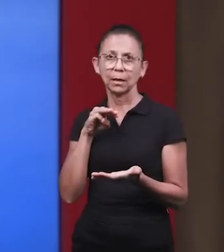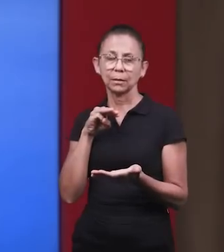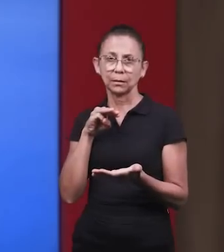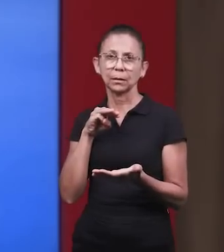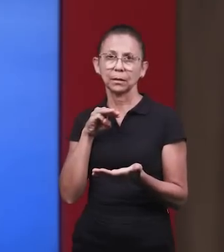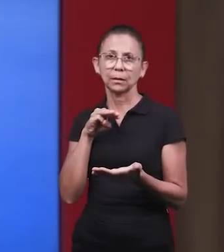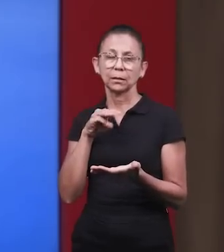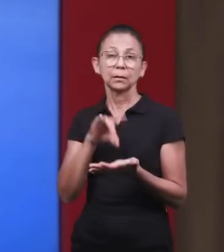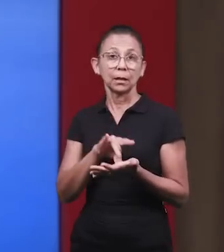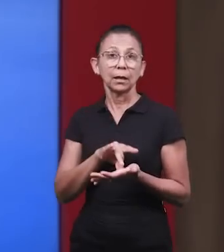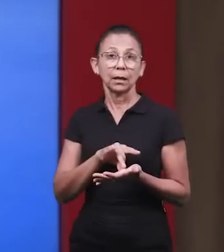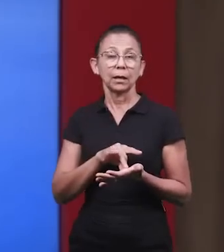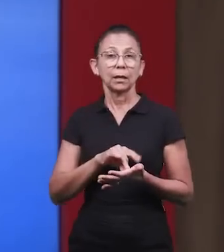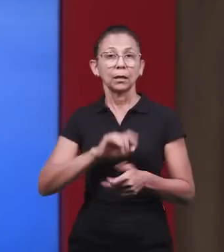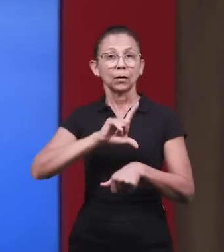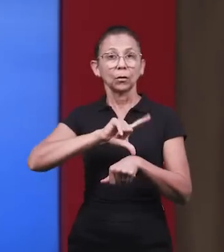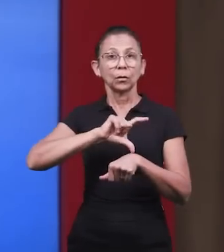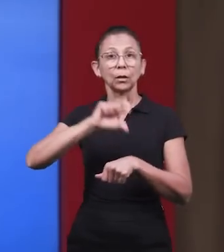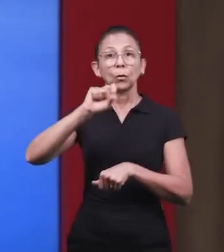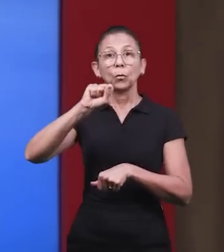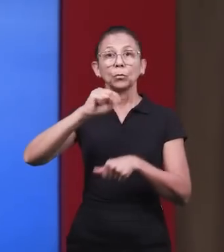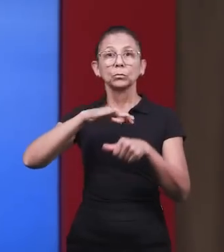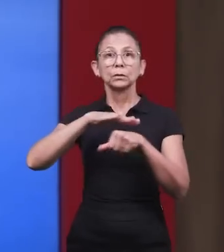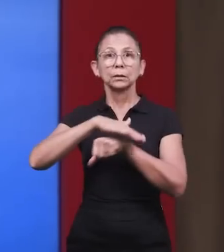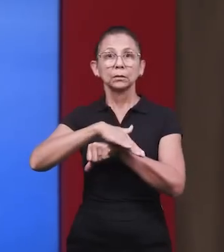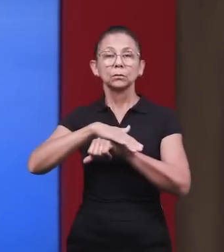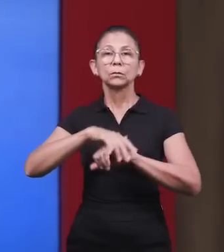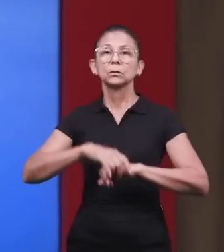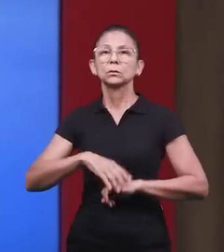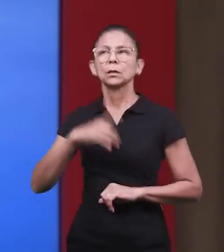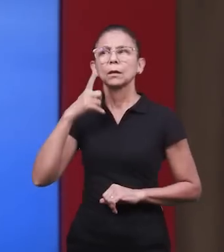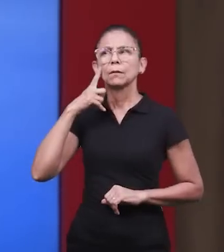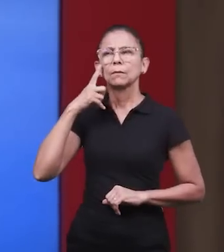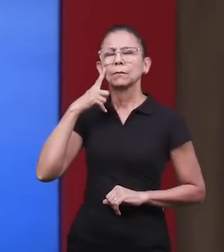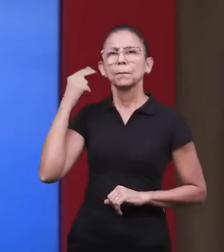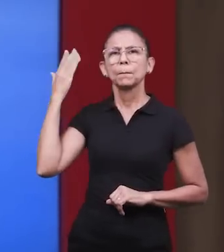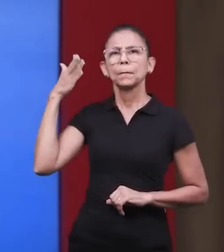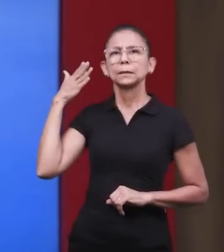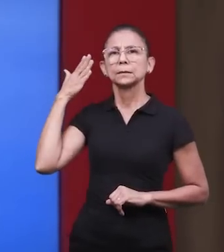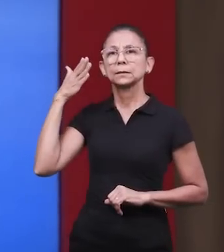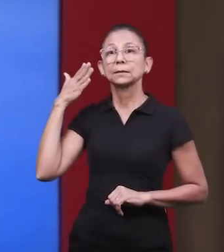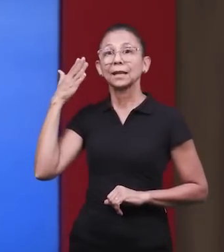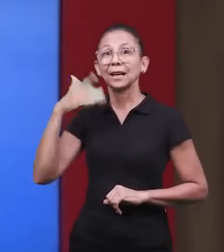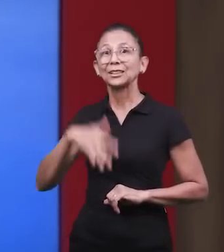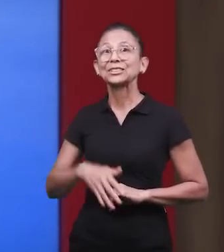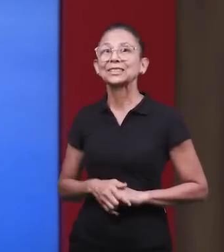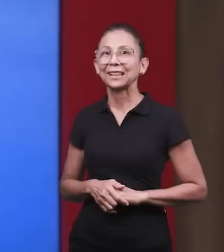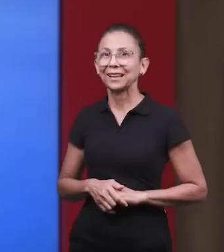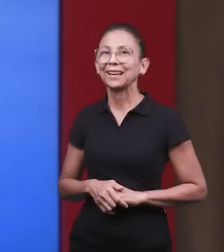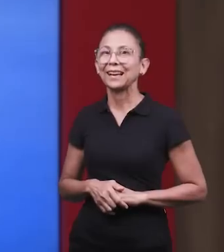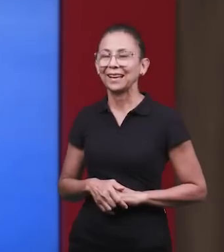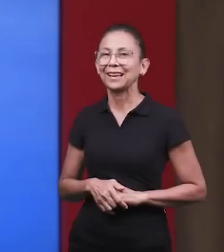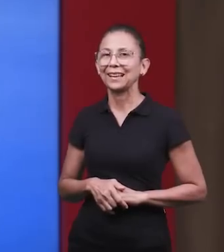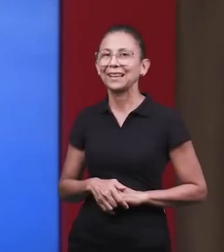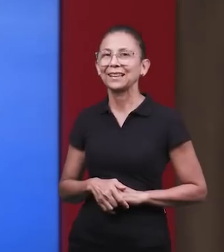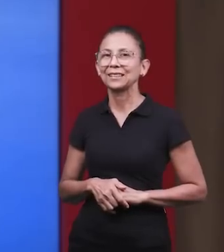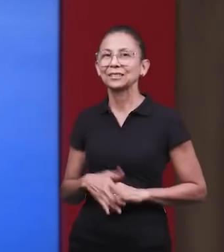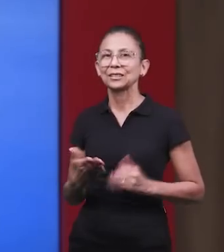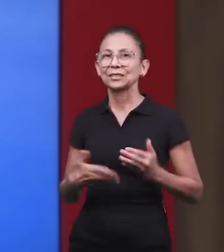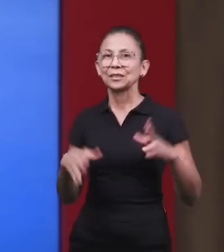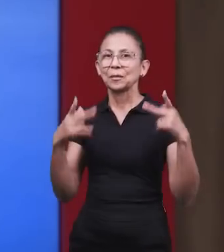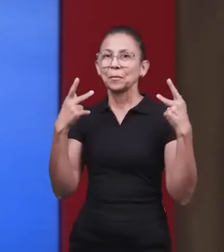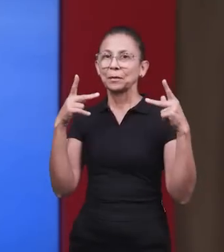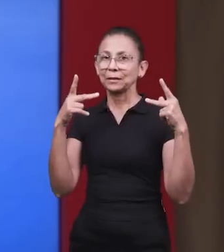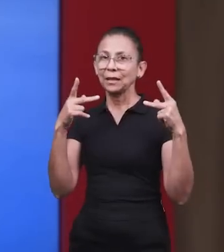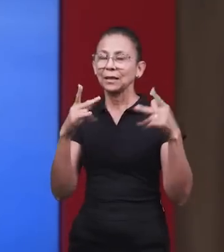YouTube, às 20 horas, horário de Brasília. Você vai poder conferir as mensagens que eles deixaram e deixam para nós. Não